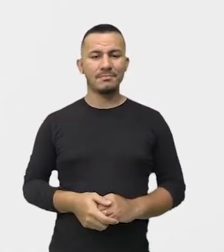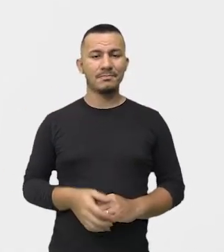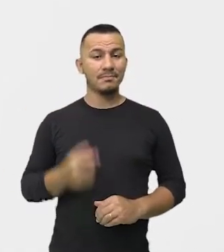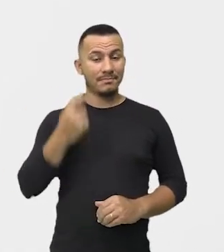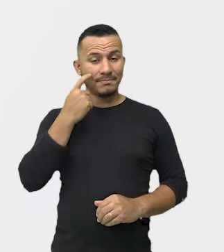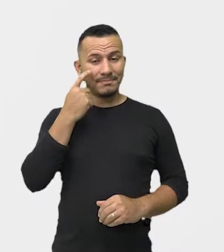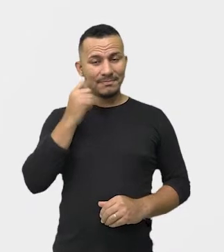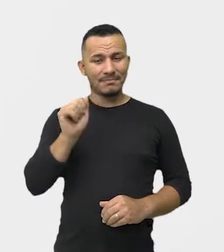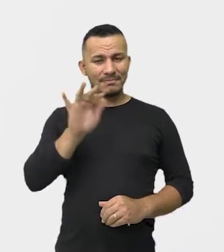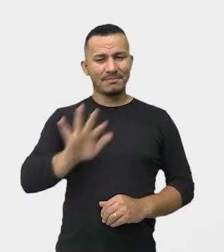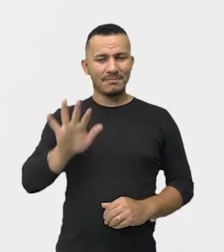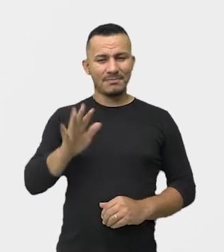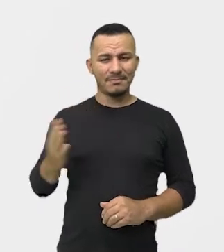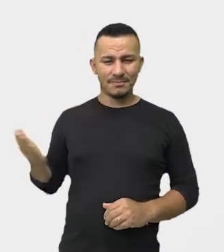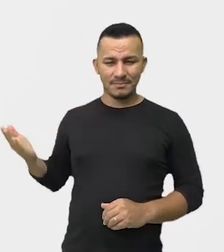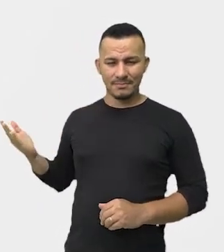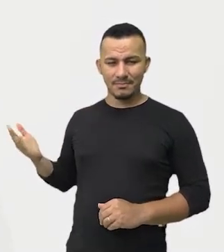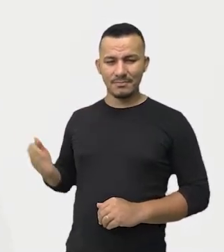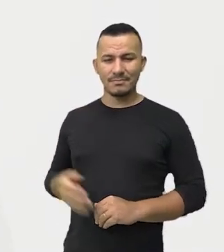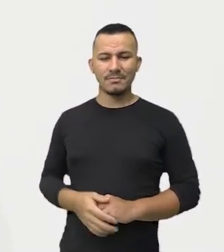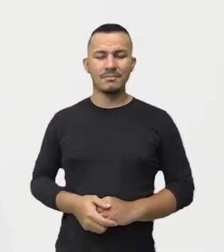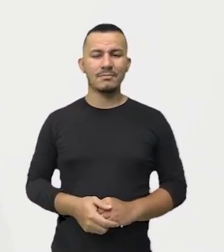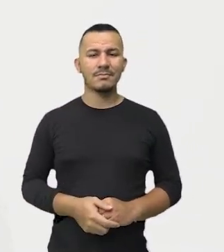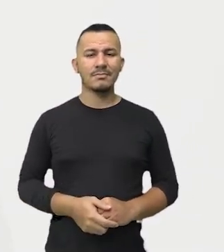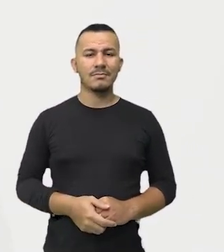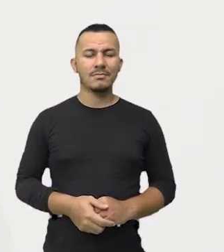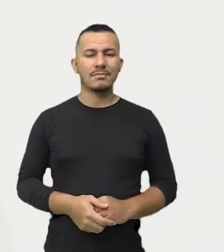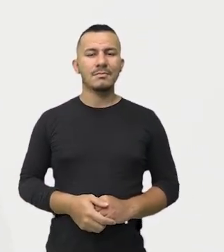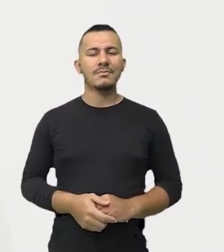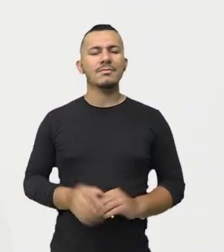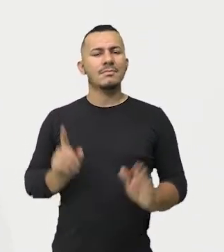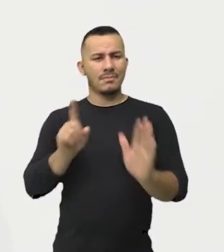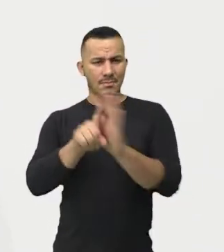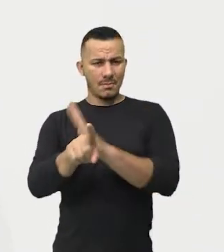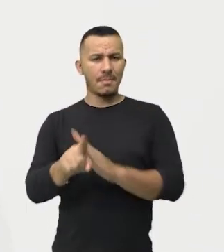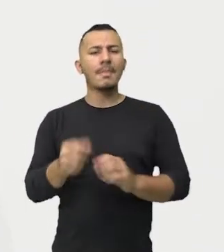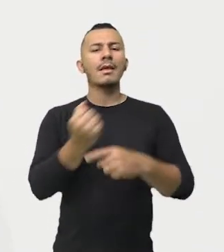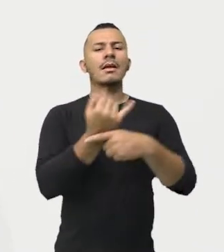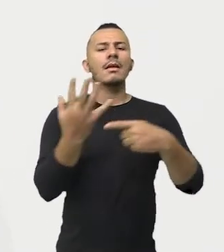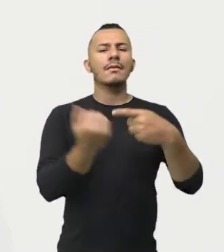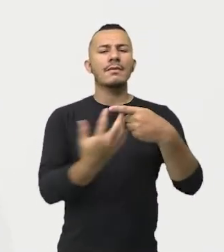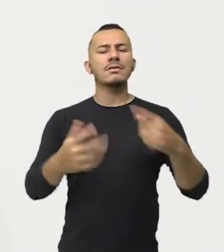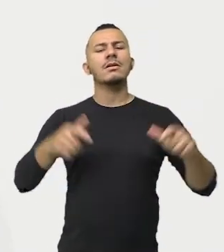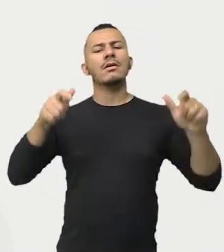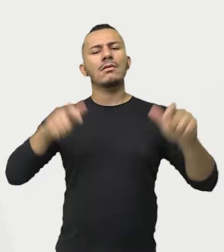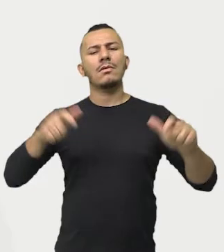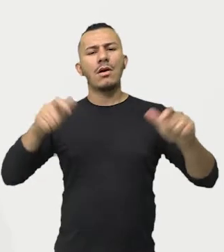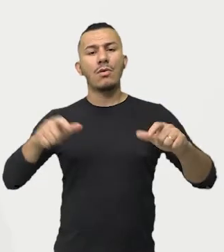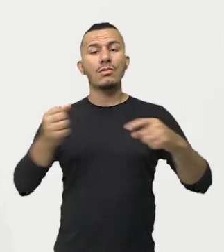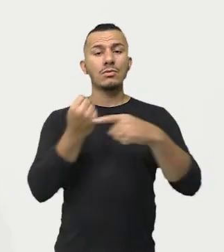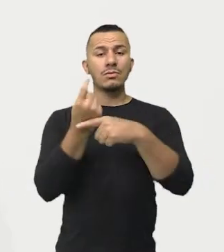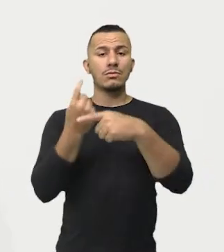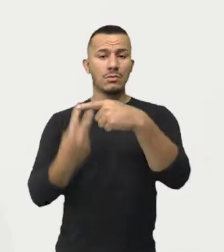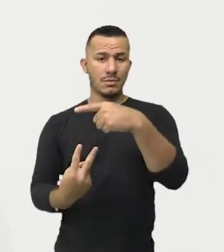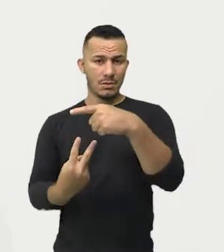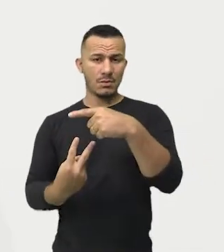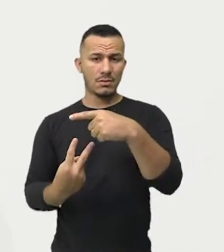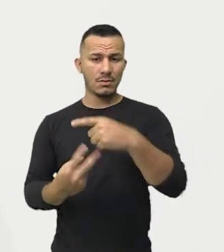o nosso primeiro exemplo. Onde fica representada a fração 1 sobre